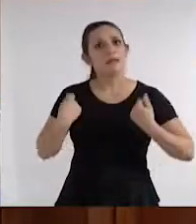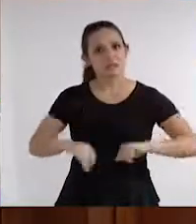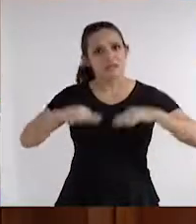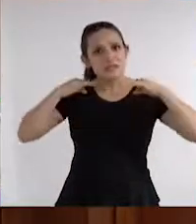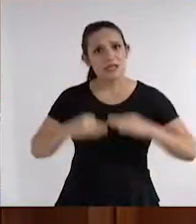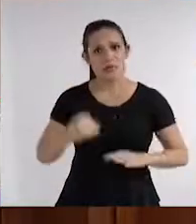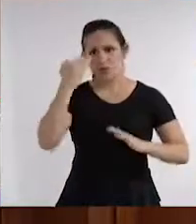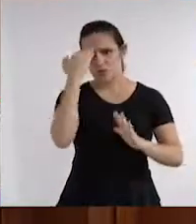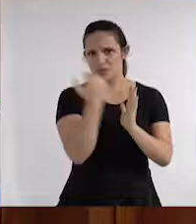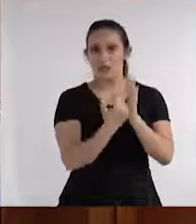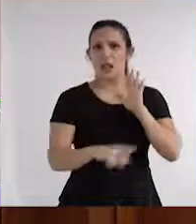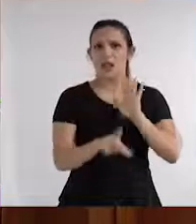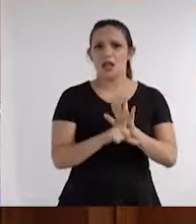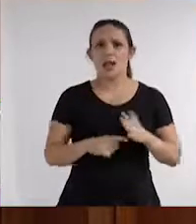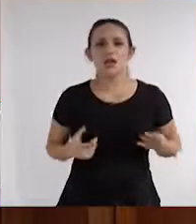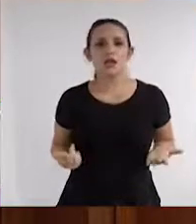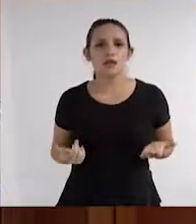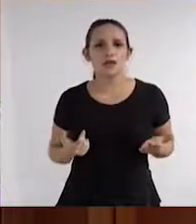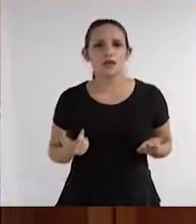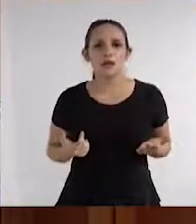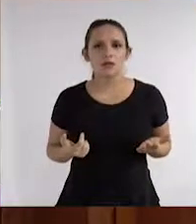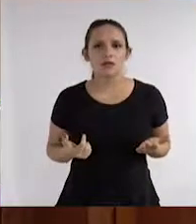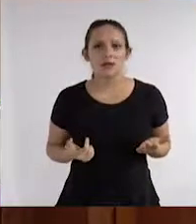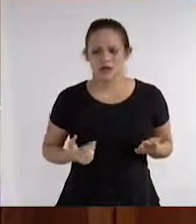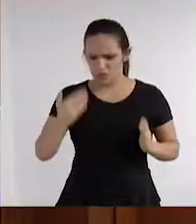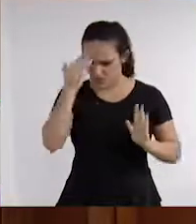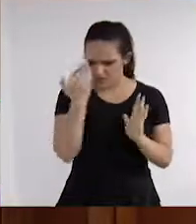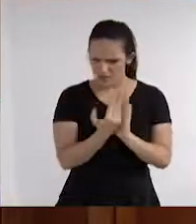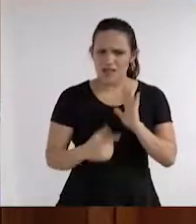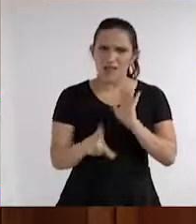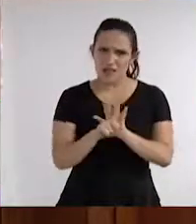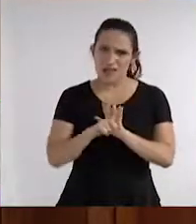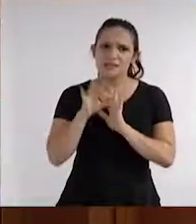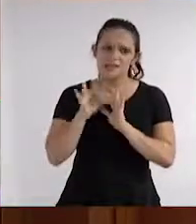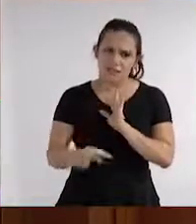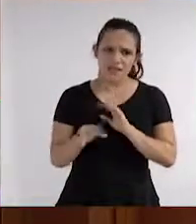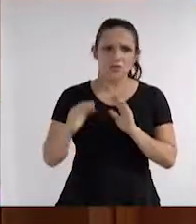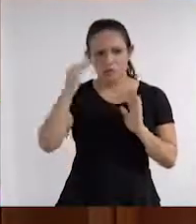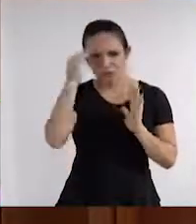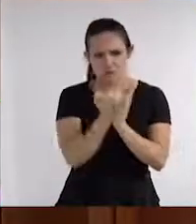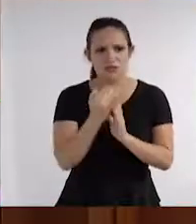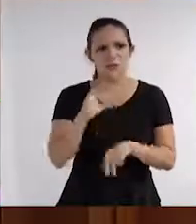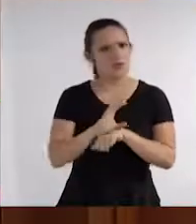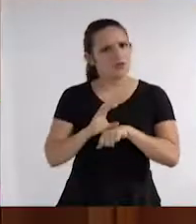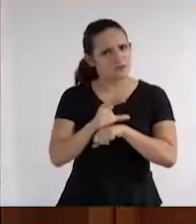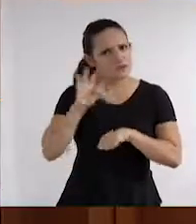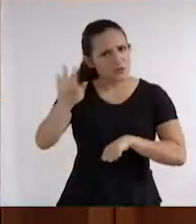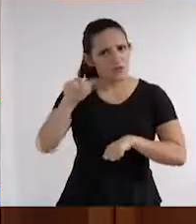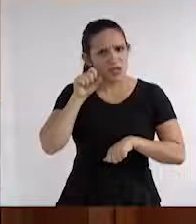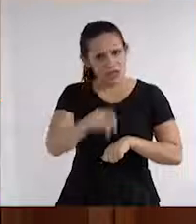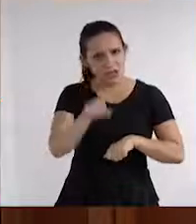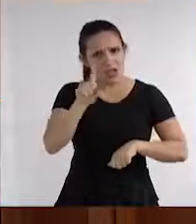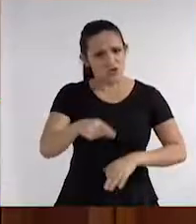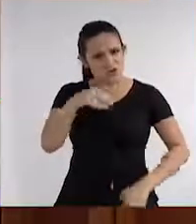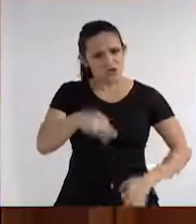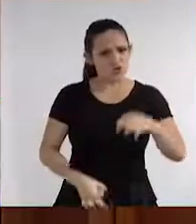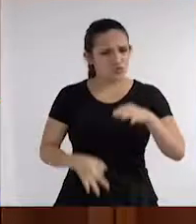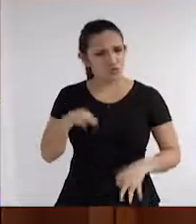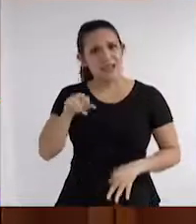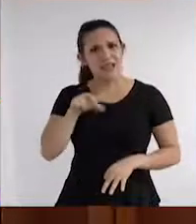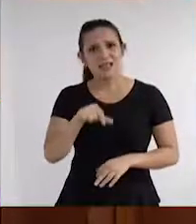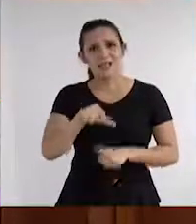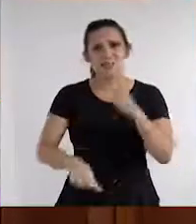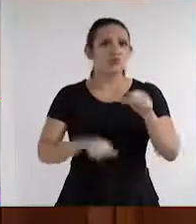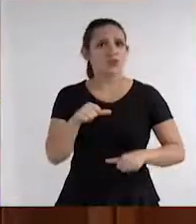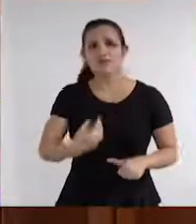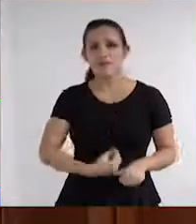preservar a lei, observar a lei, observar e obedecer à Constituição, ele mais do que ninguém, até porque ele está julgando, ele está mexendo